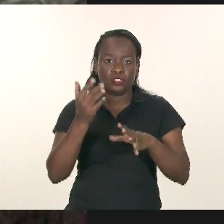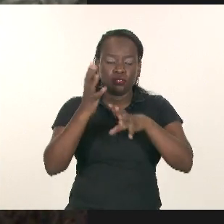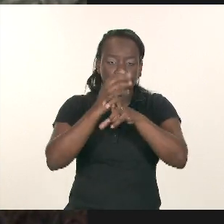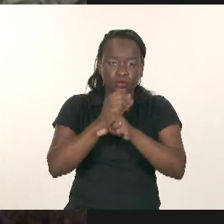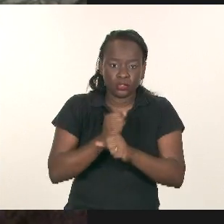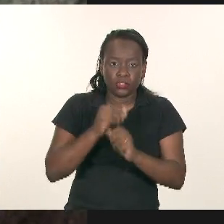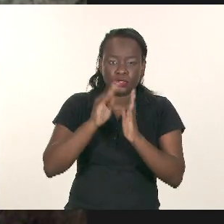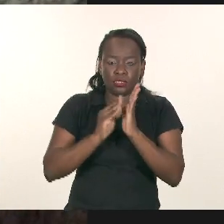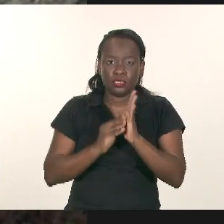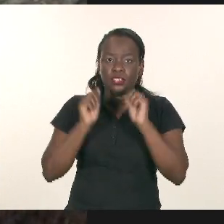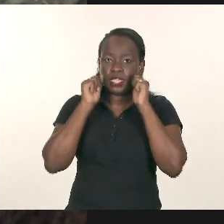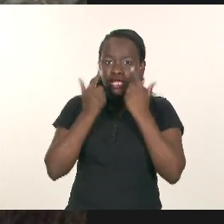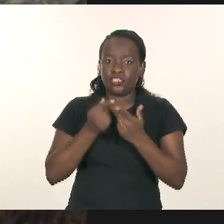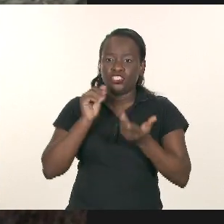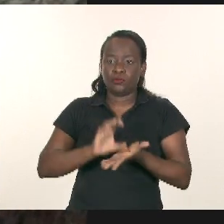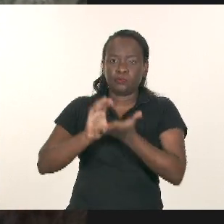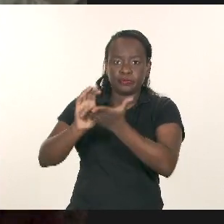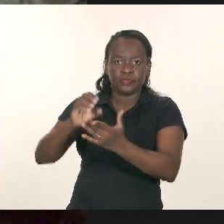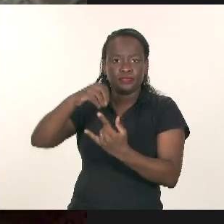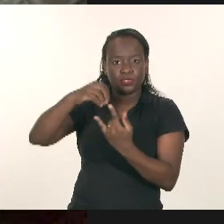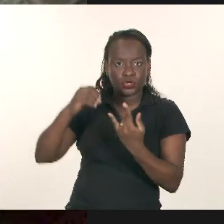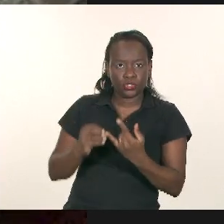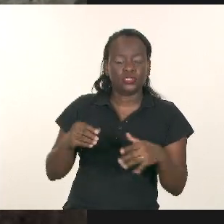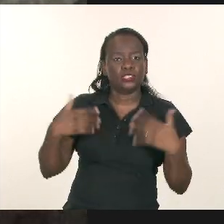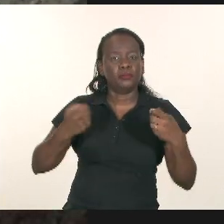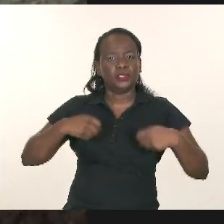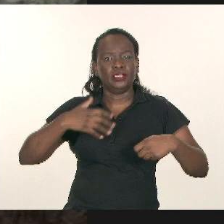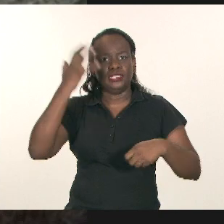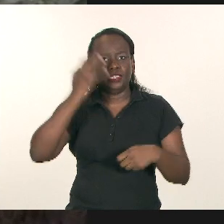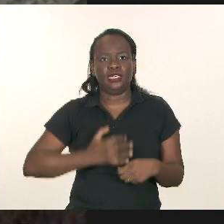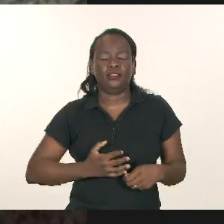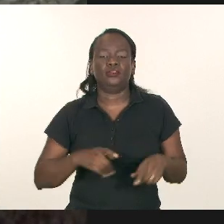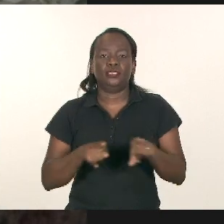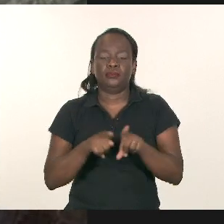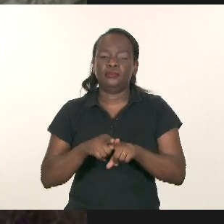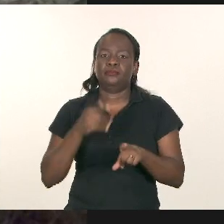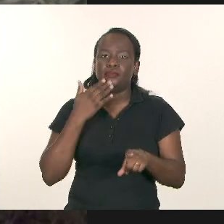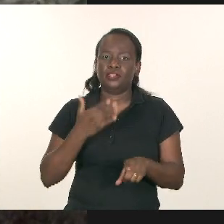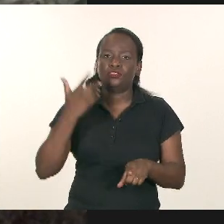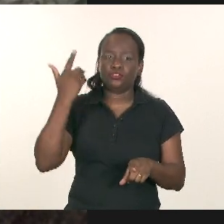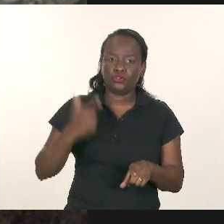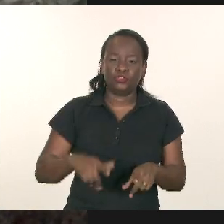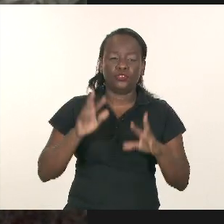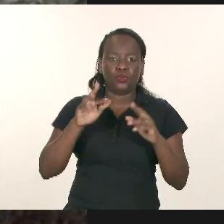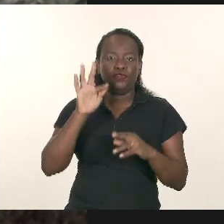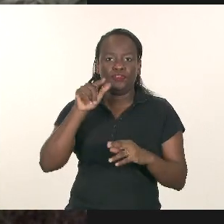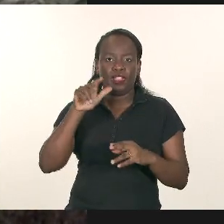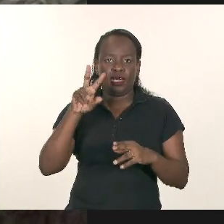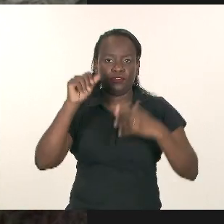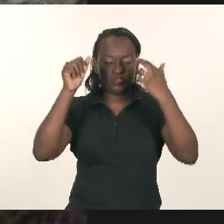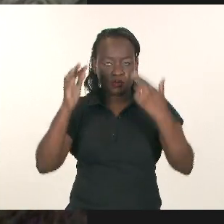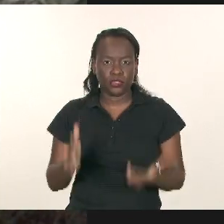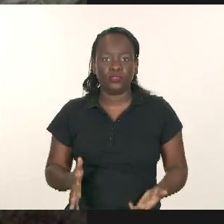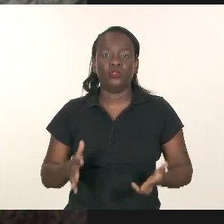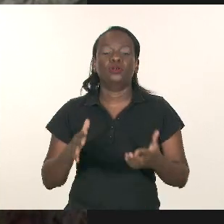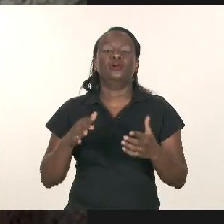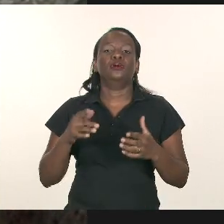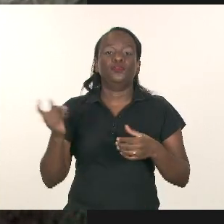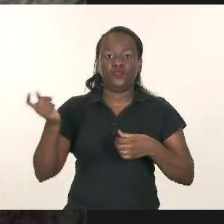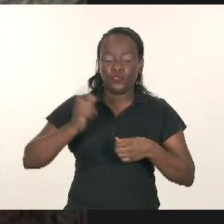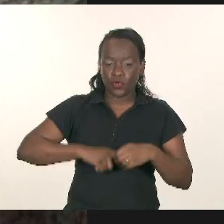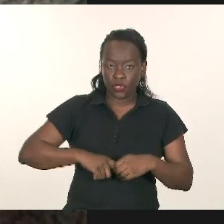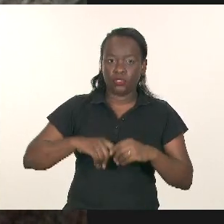LERJ, investindo na Fiocruz, então isso tem que ser tratado com seriedade. E lhe peço mais uma vez, como o deputado Flávio Serafim falou, para que volte